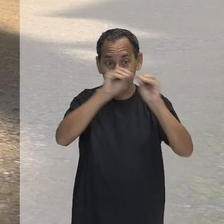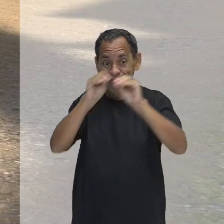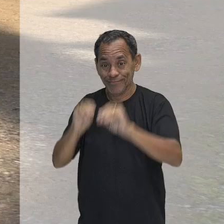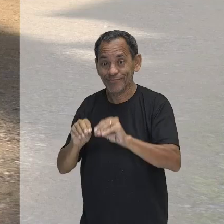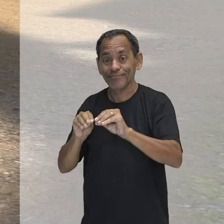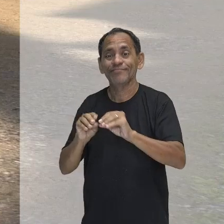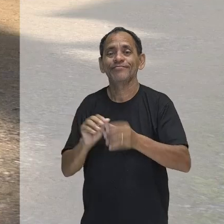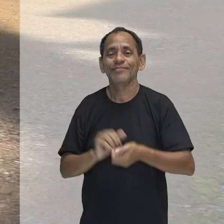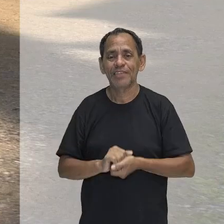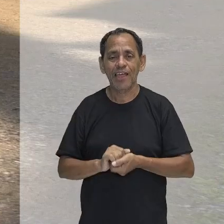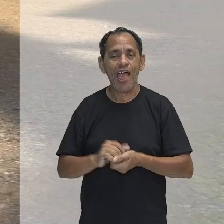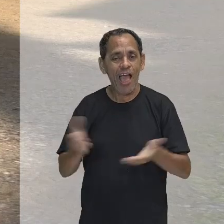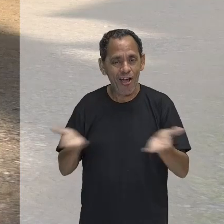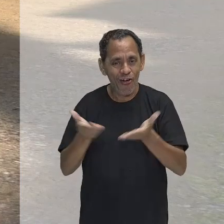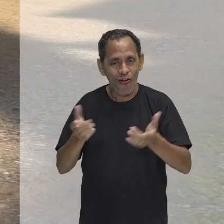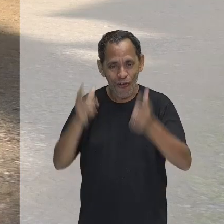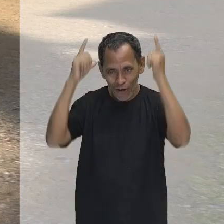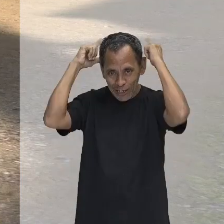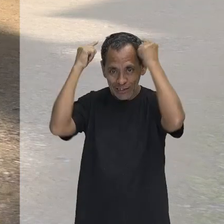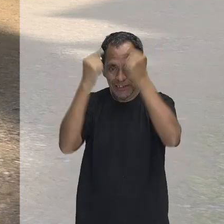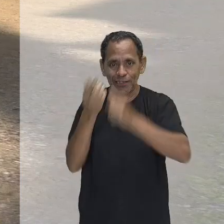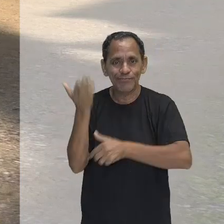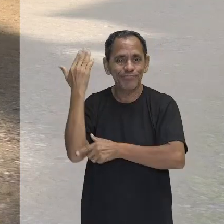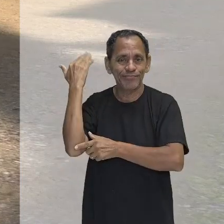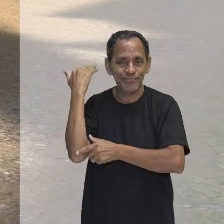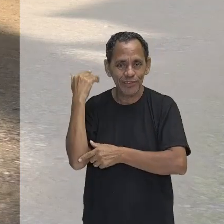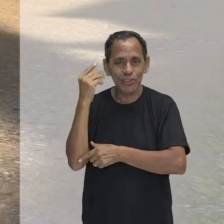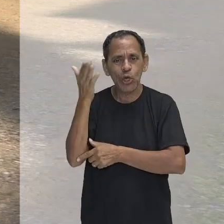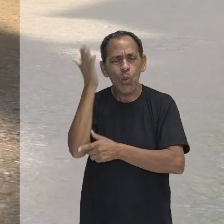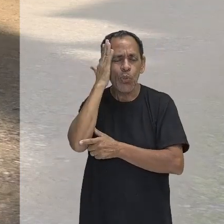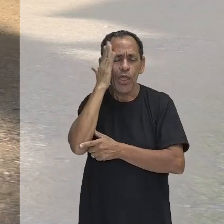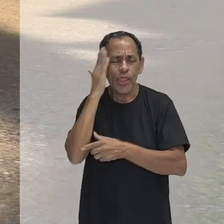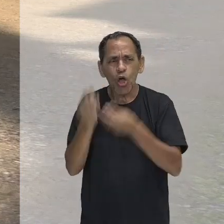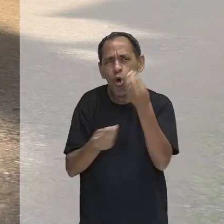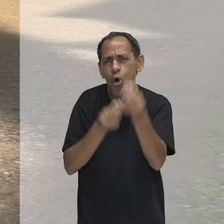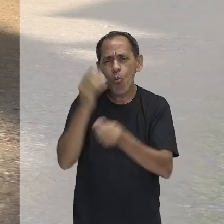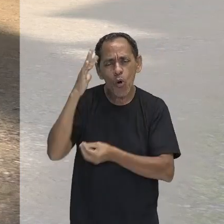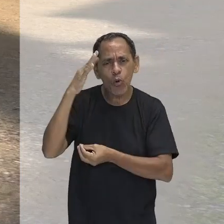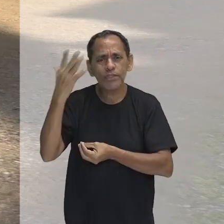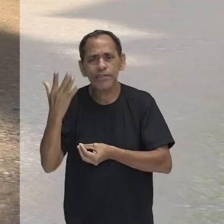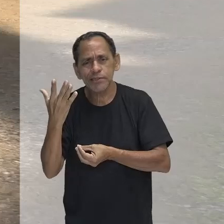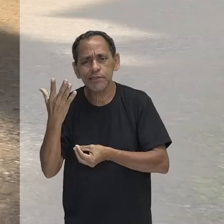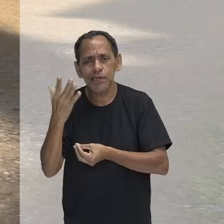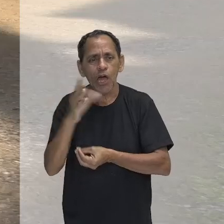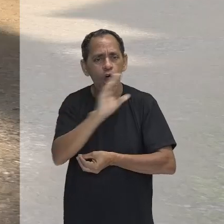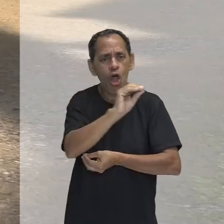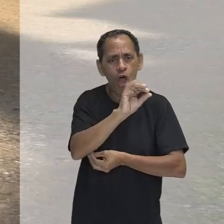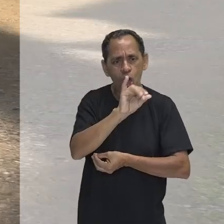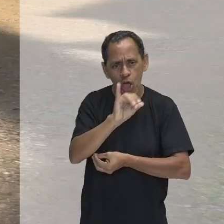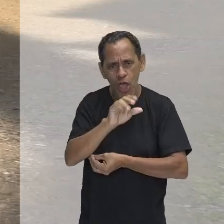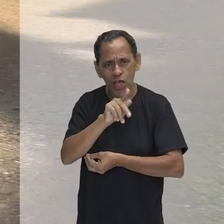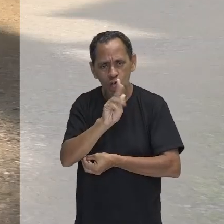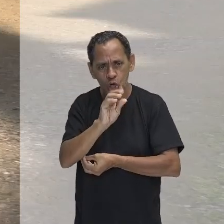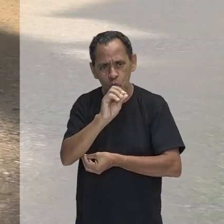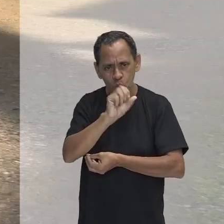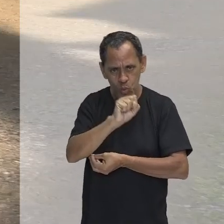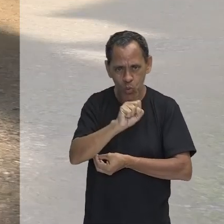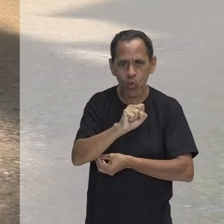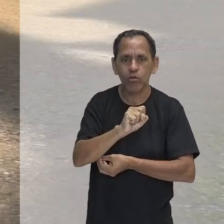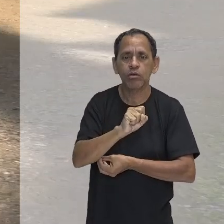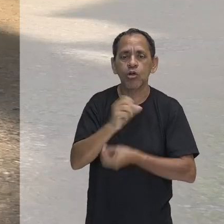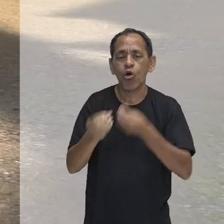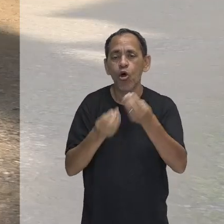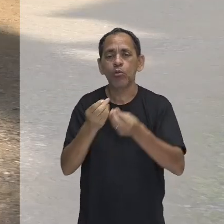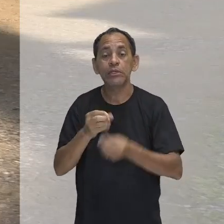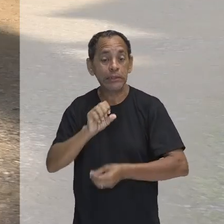ali para a Grécia Antiga para a gente entender a funcionalidade de um oico. Mais uma vez, se cair na